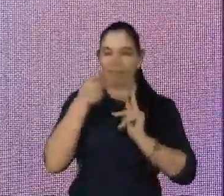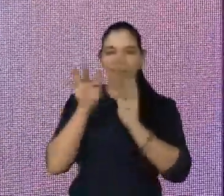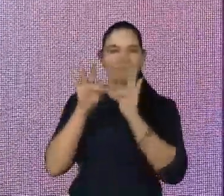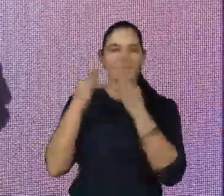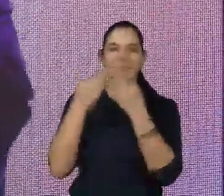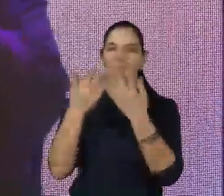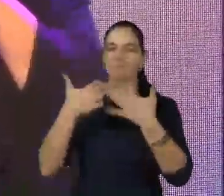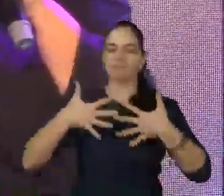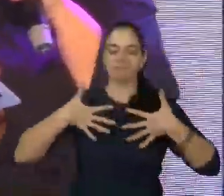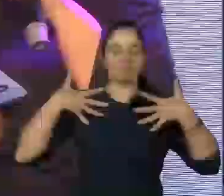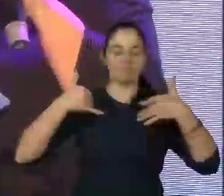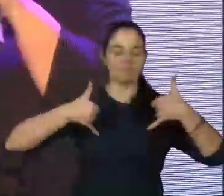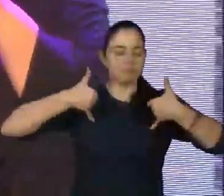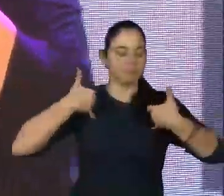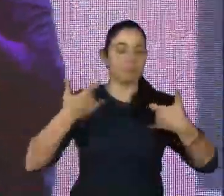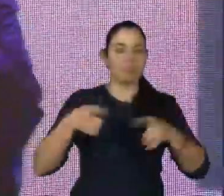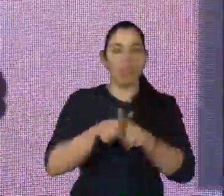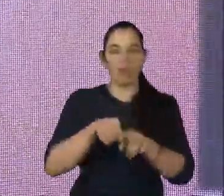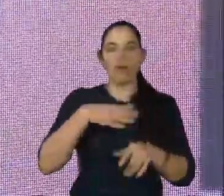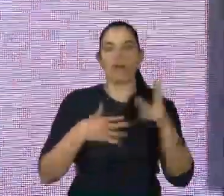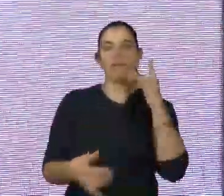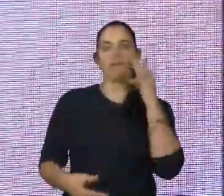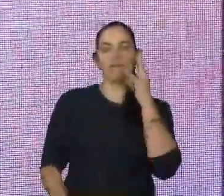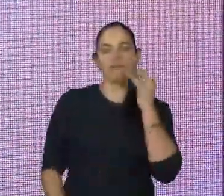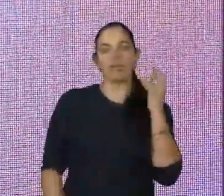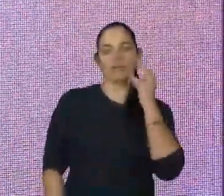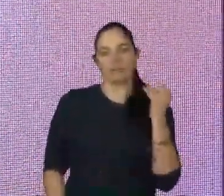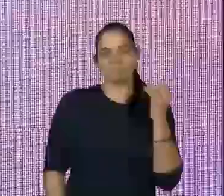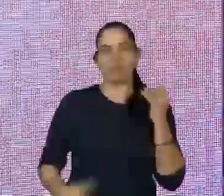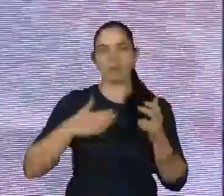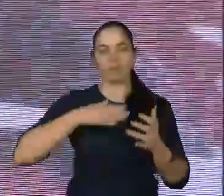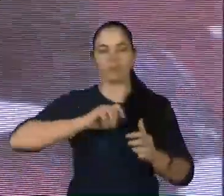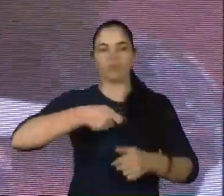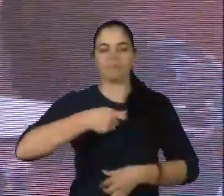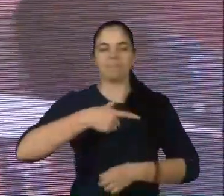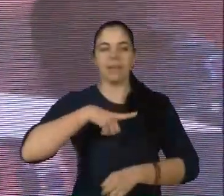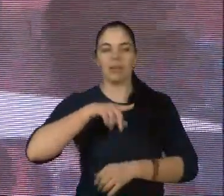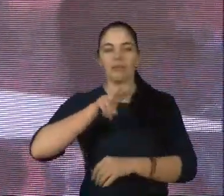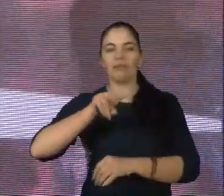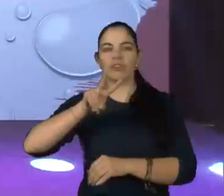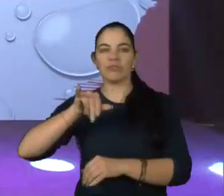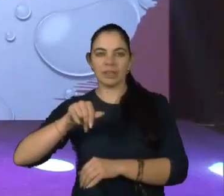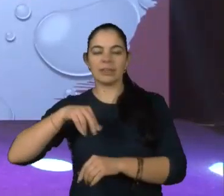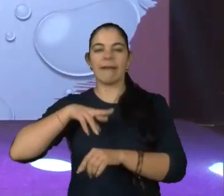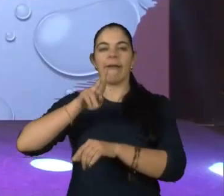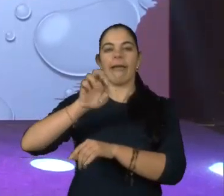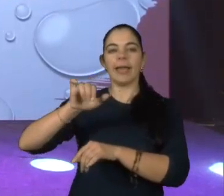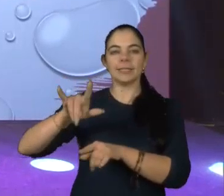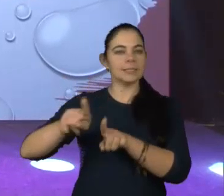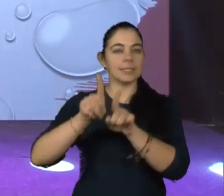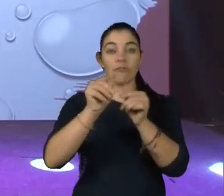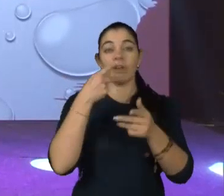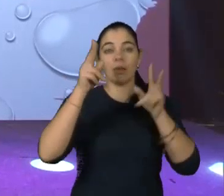uma honra. Eu sou Vivi Reis. Eu vim aqui falar sobre o momento do diagnóstico. Não é luto,